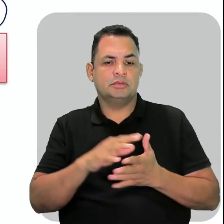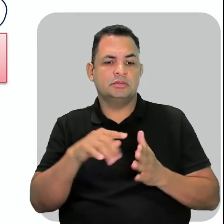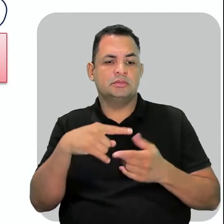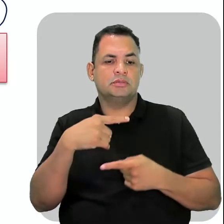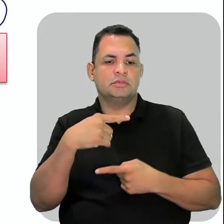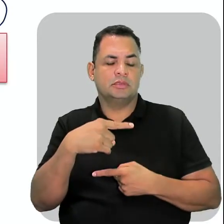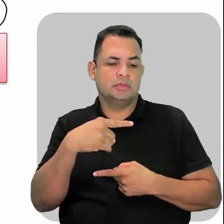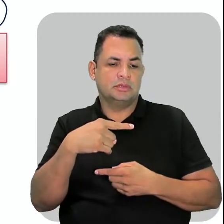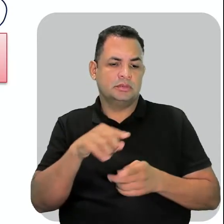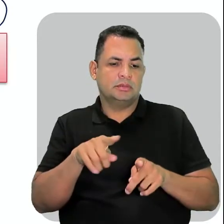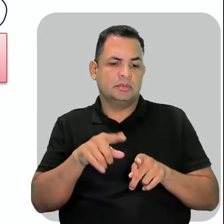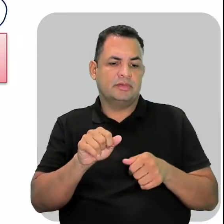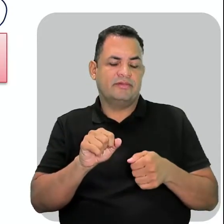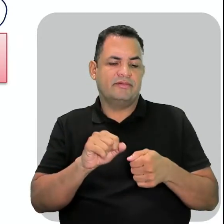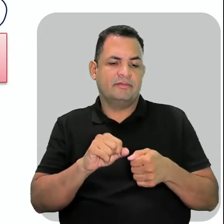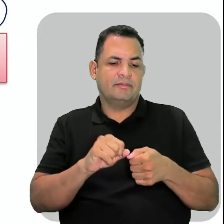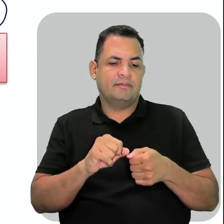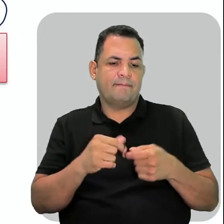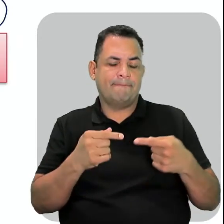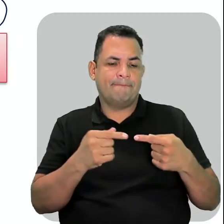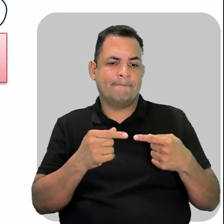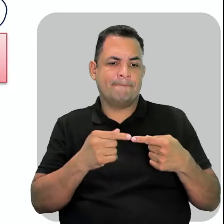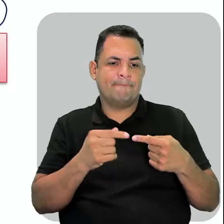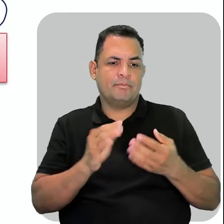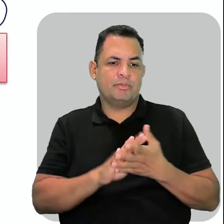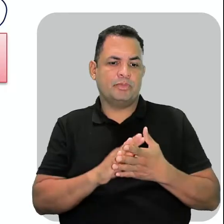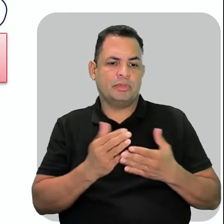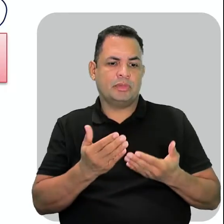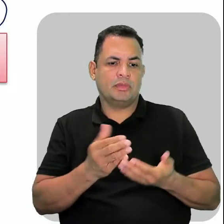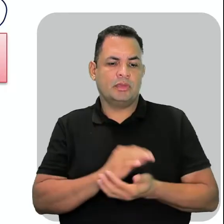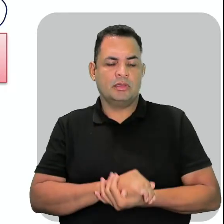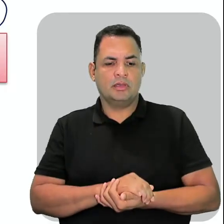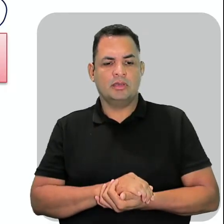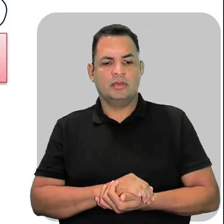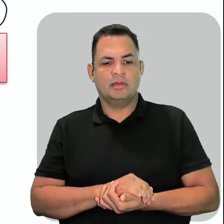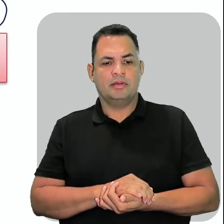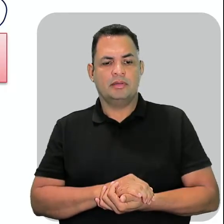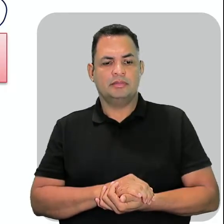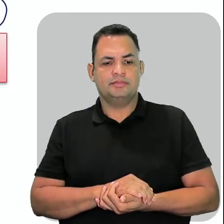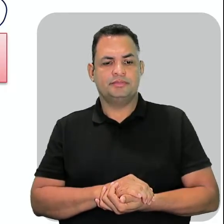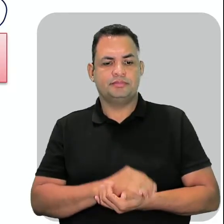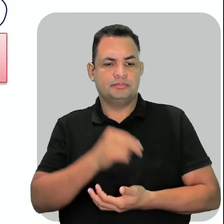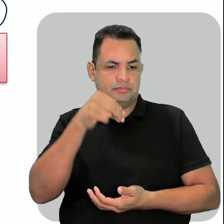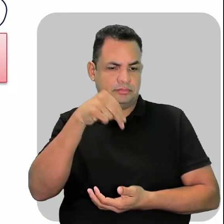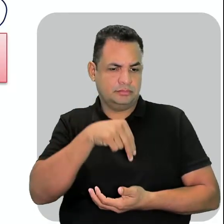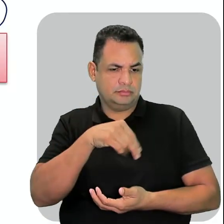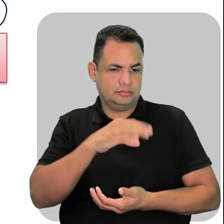elétrons disponíveis para fazer ligação. Quando ele se liga, vai ficar isso aqui, ó,